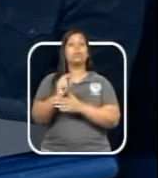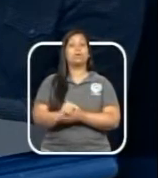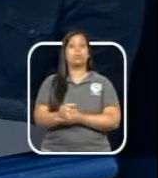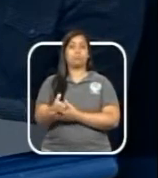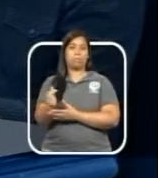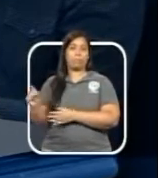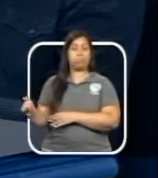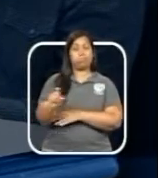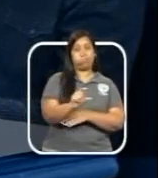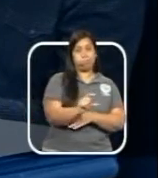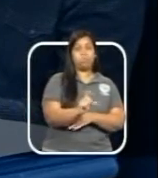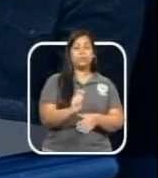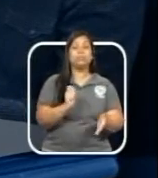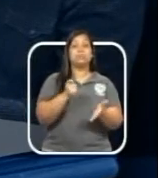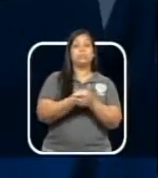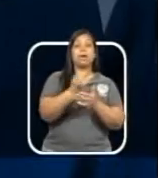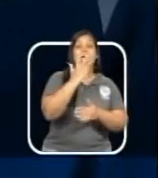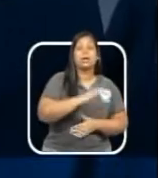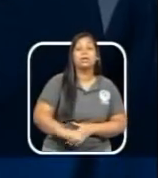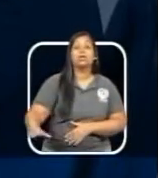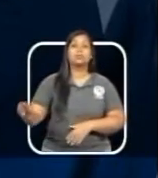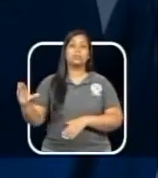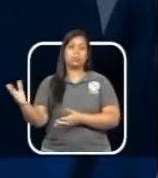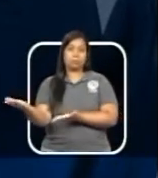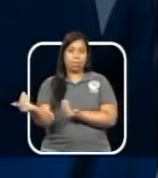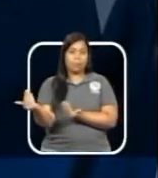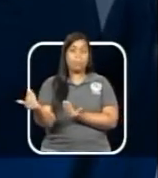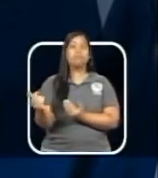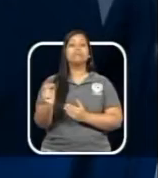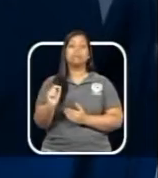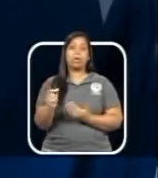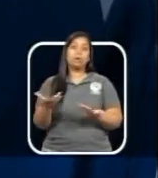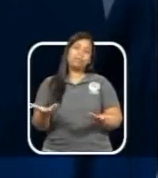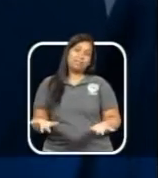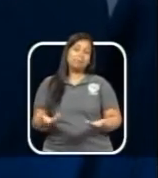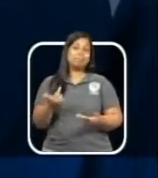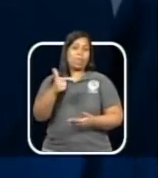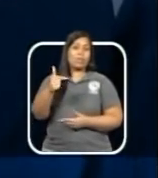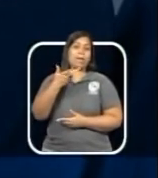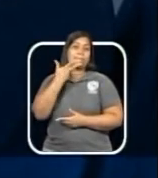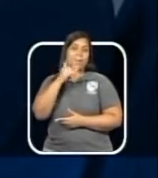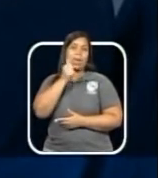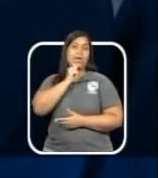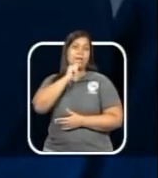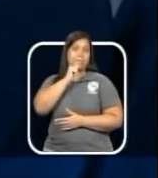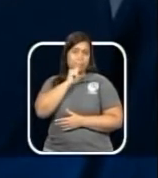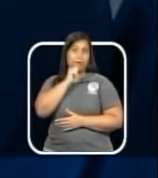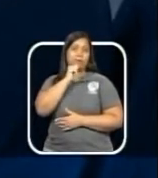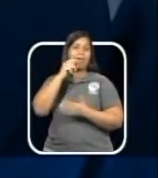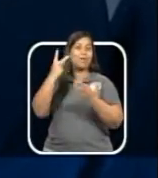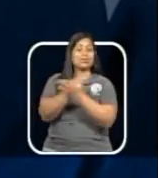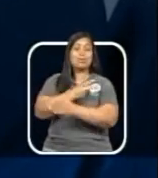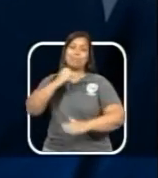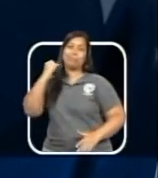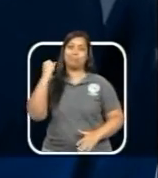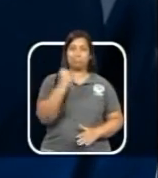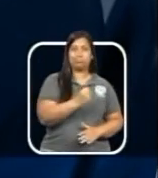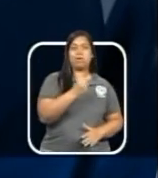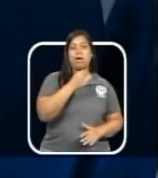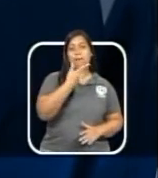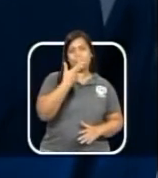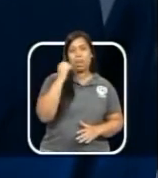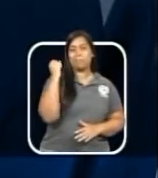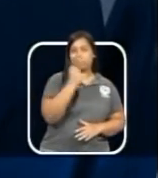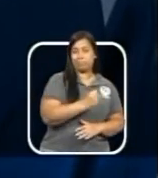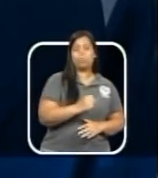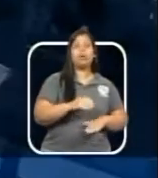Amparo, benefício a ser pago a crianças e adolescentes em situação de orfandade recorrente de feminicídio. Esse projeto é de autoria